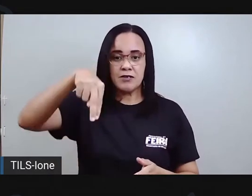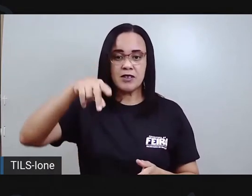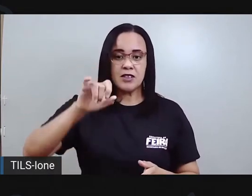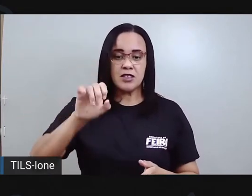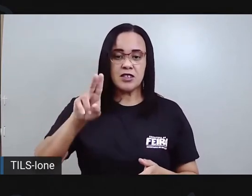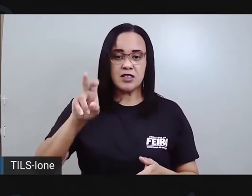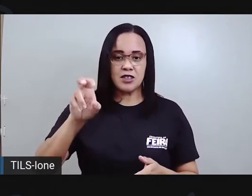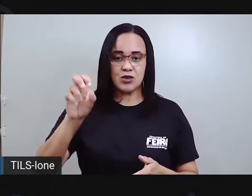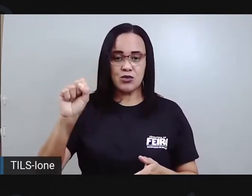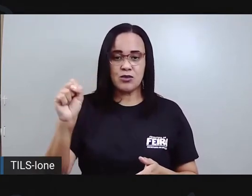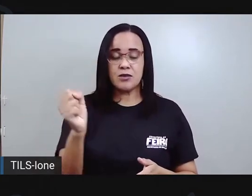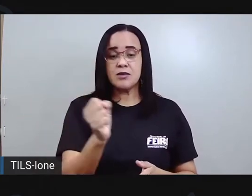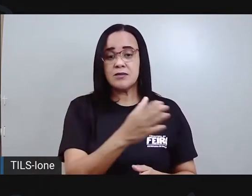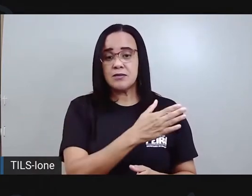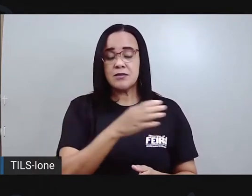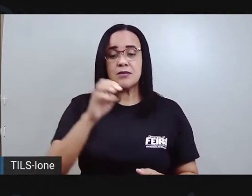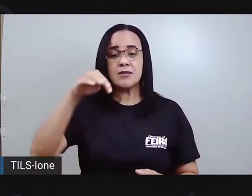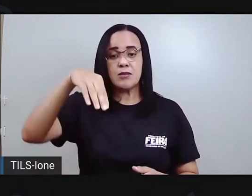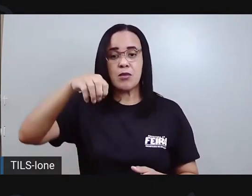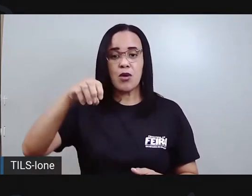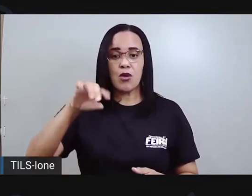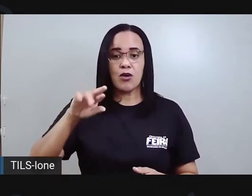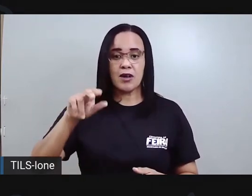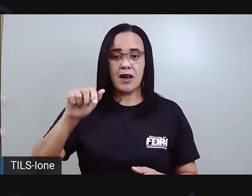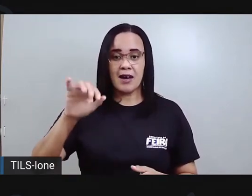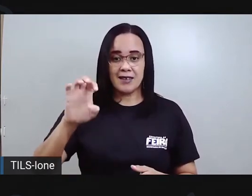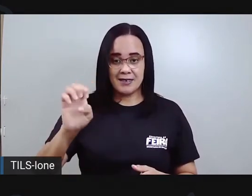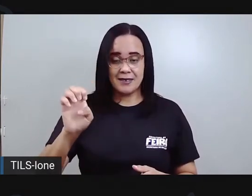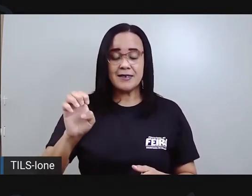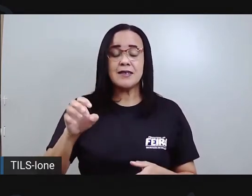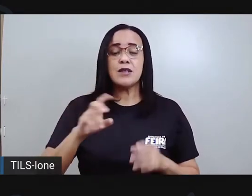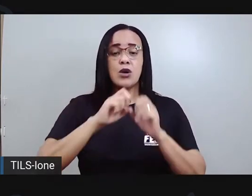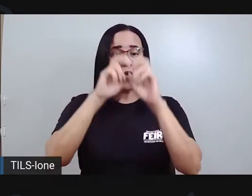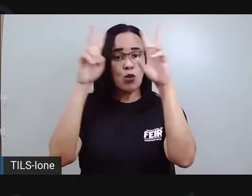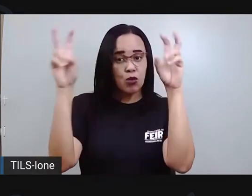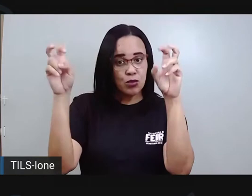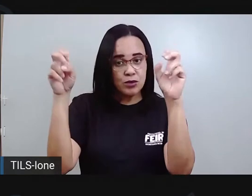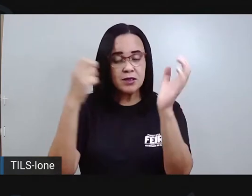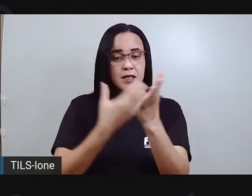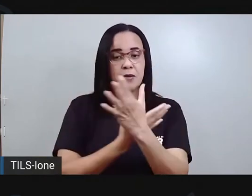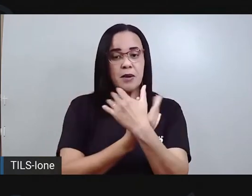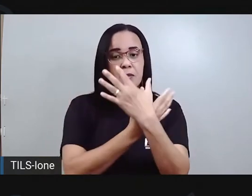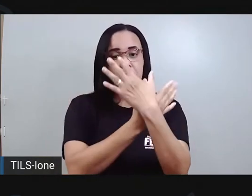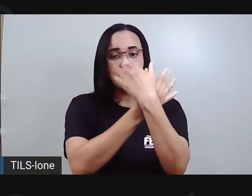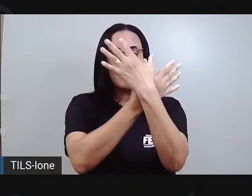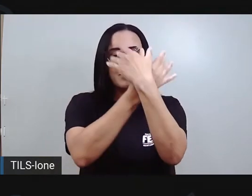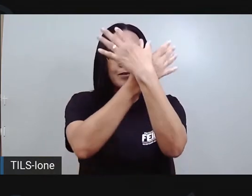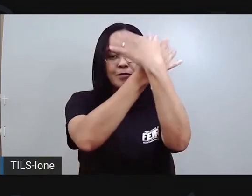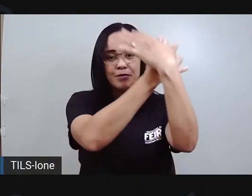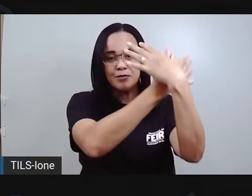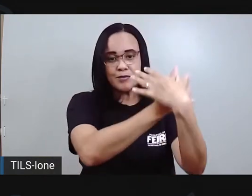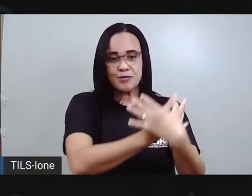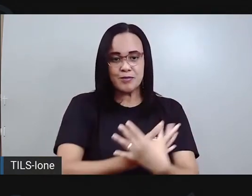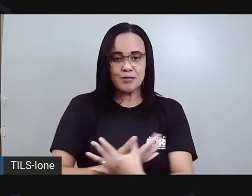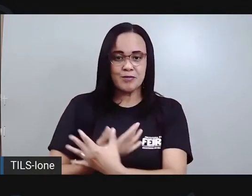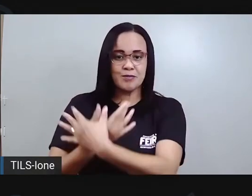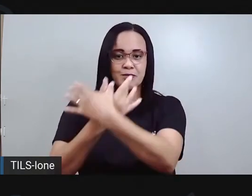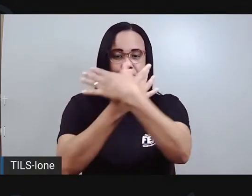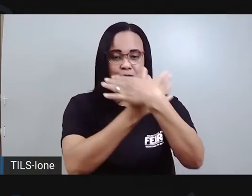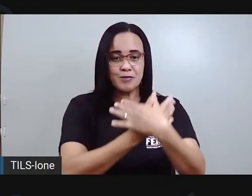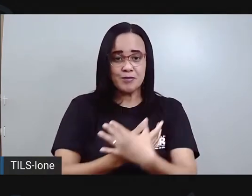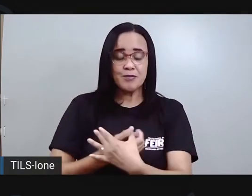Borboletas. Isso, vamos falar de borboletas. E a Procy preparou